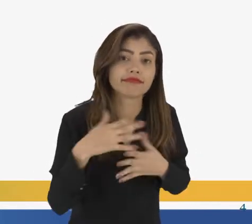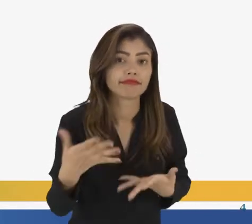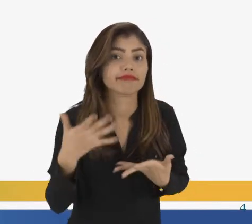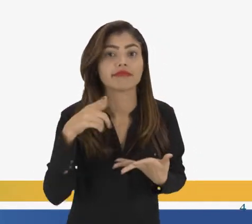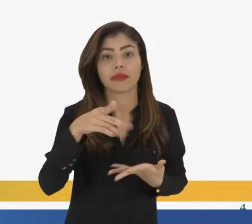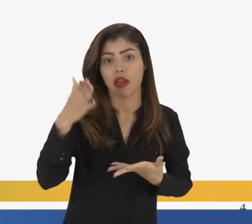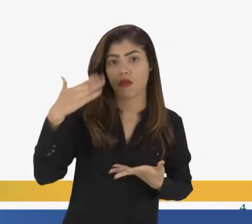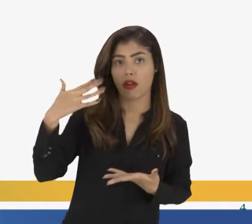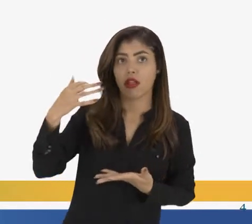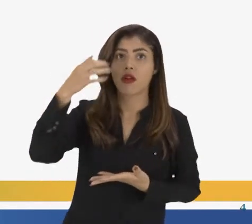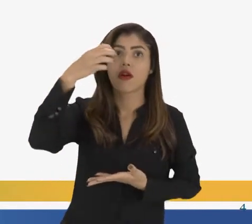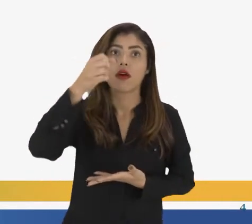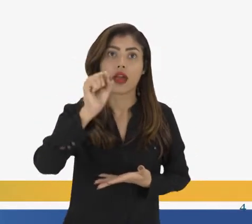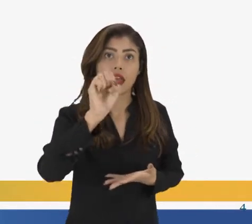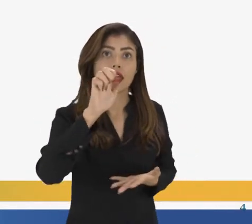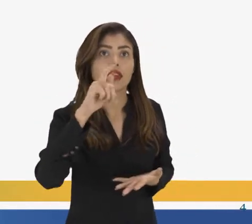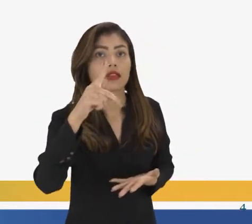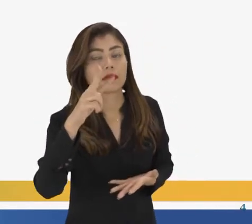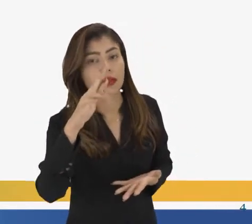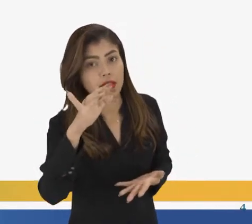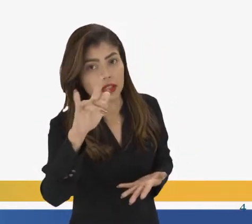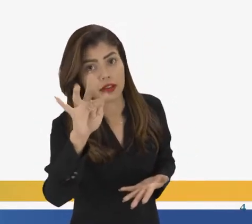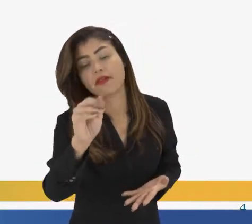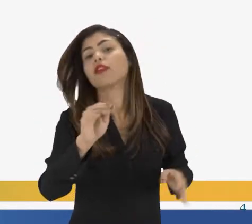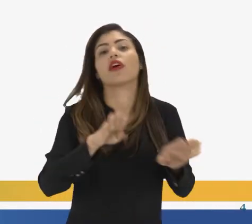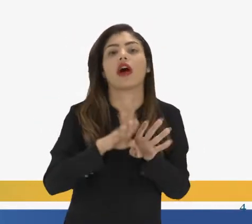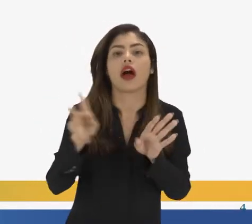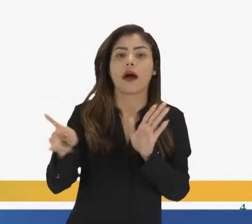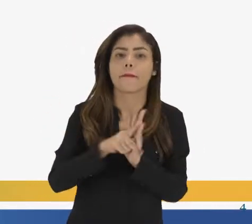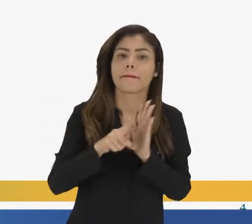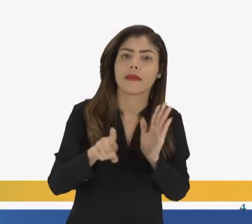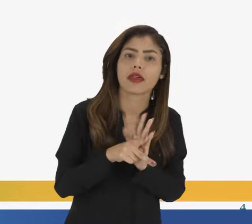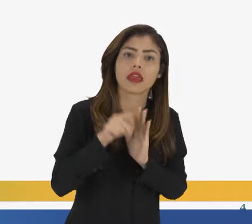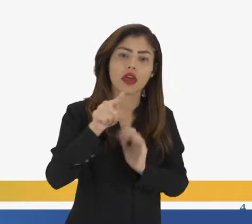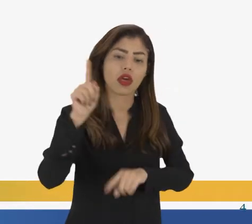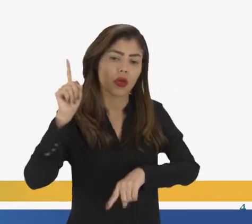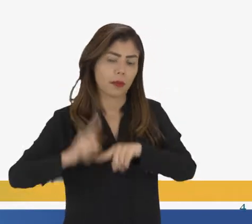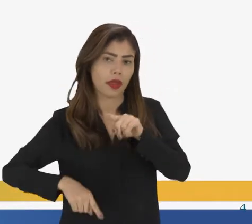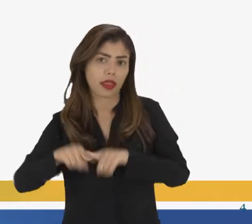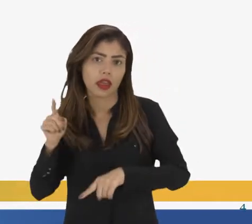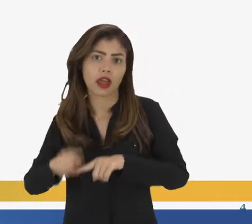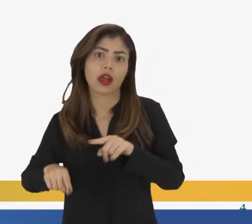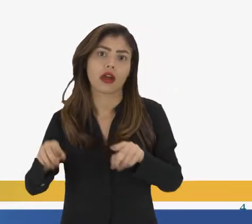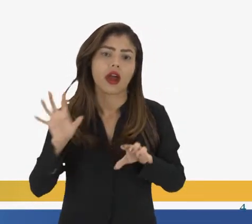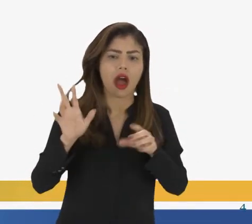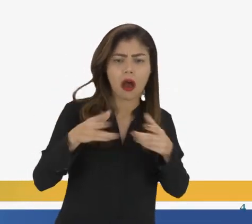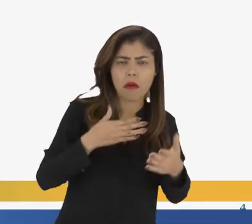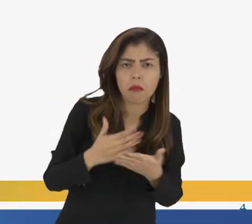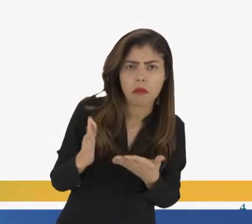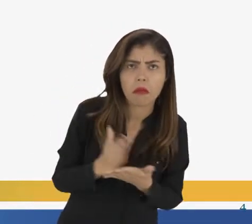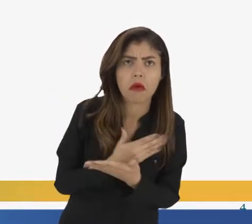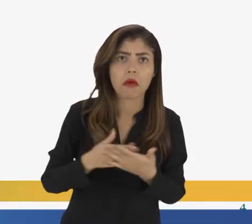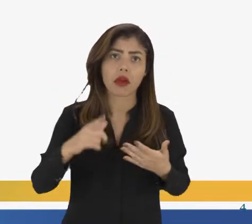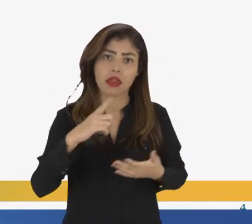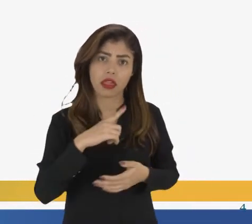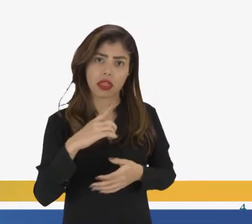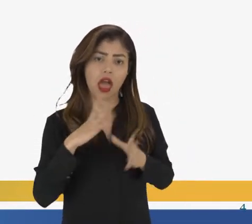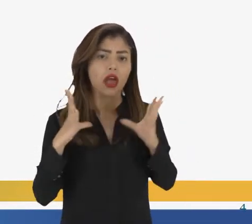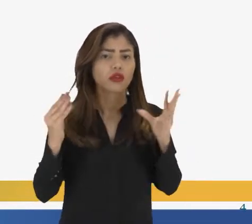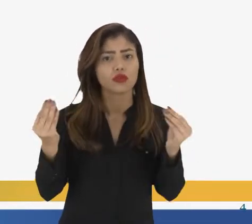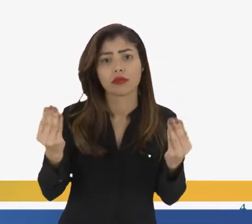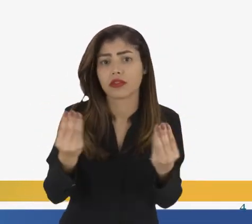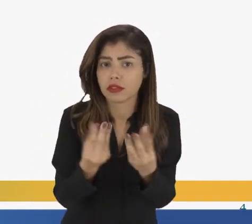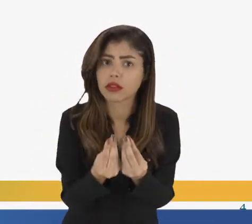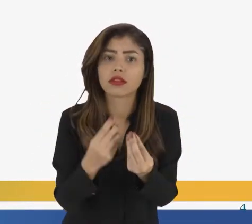calor específico, eu estou me referindo a uma propriedade do material. É algo associado à